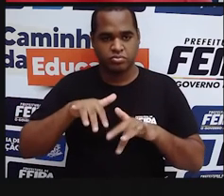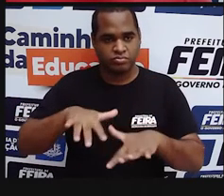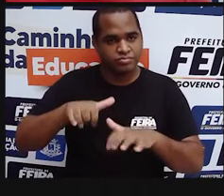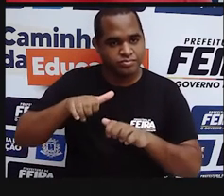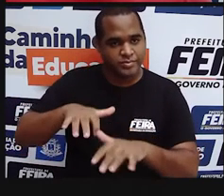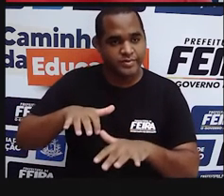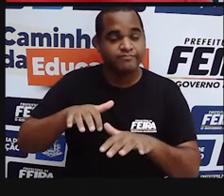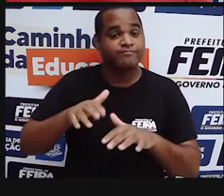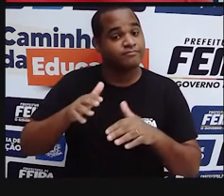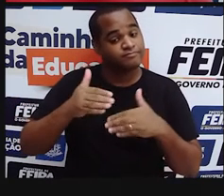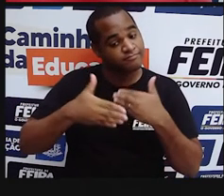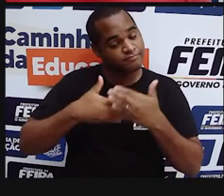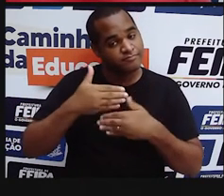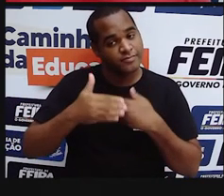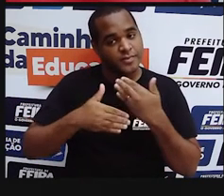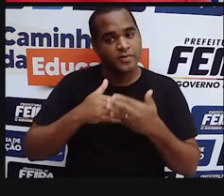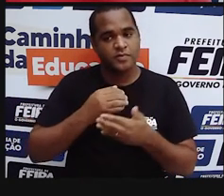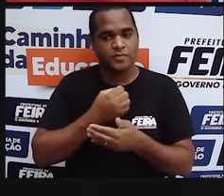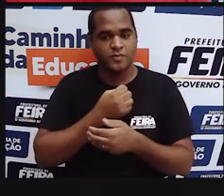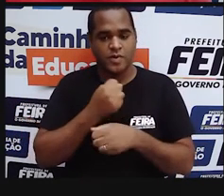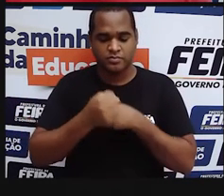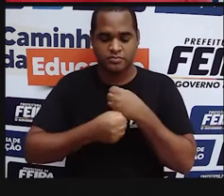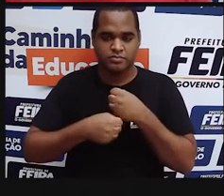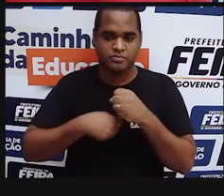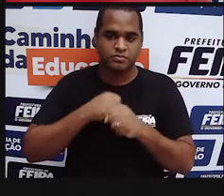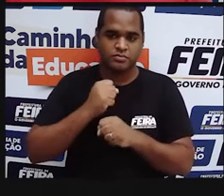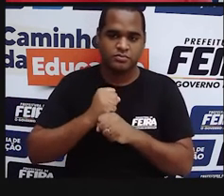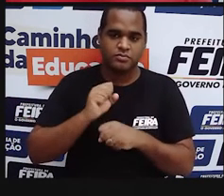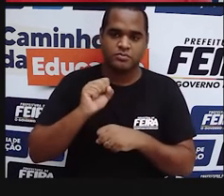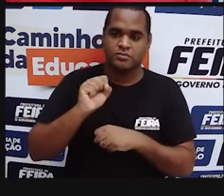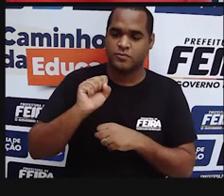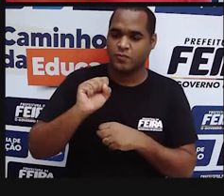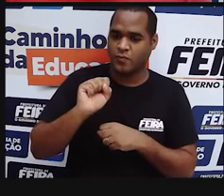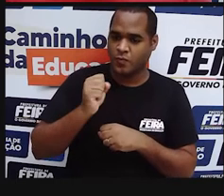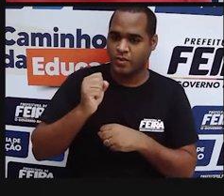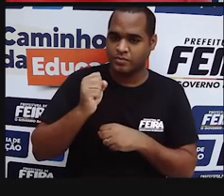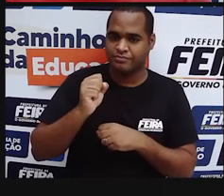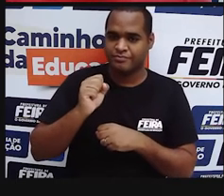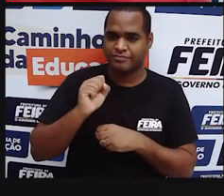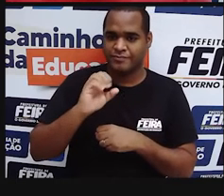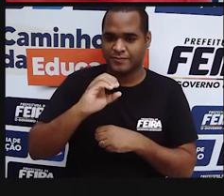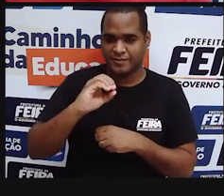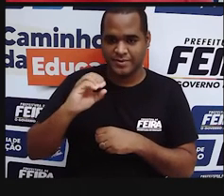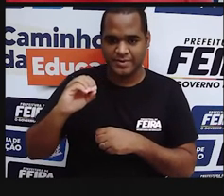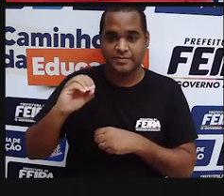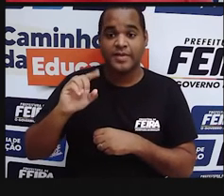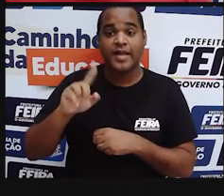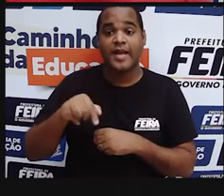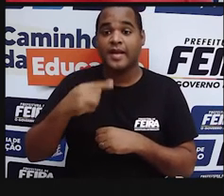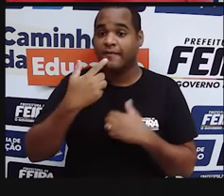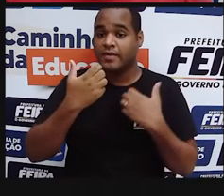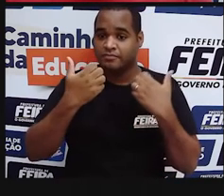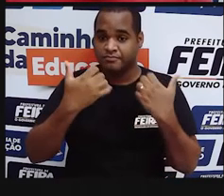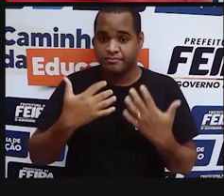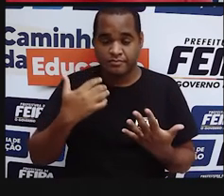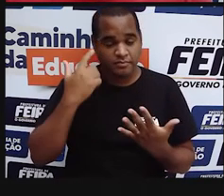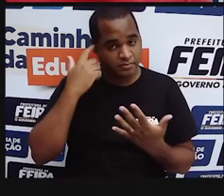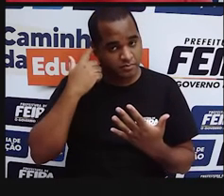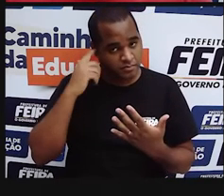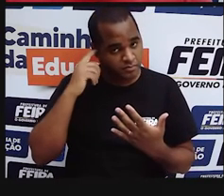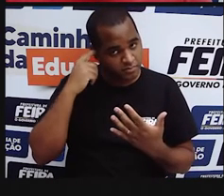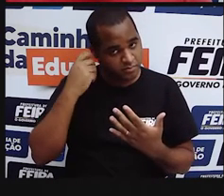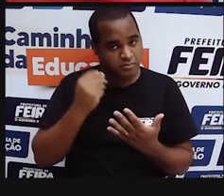partir do século VIII, eles se expandem, eles vão buscar novas regiões, e essa